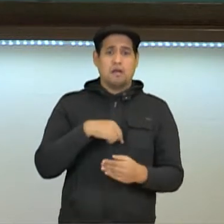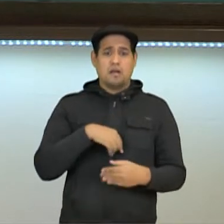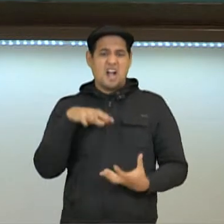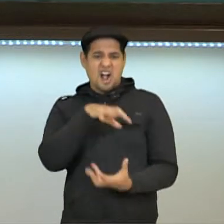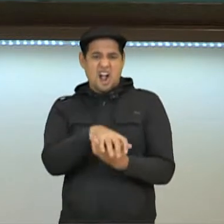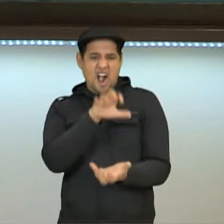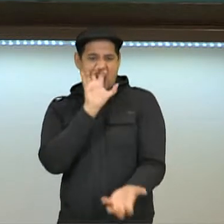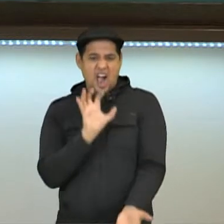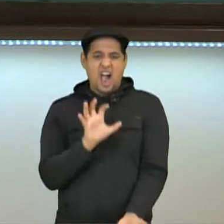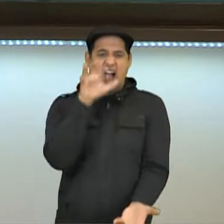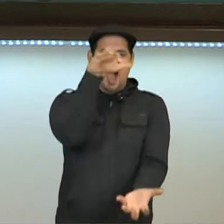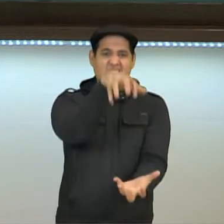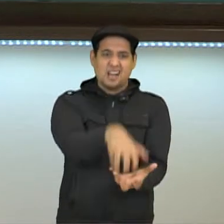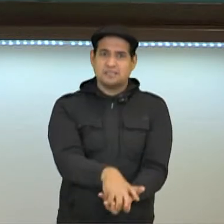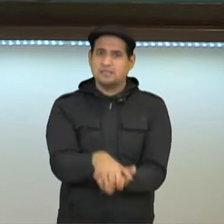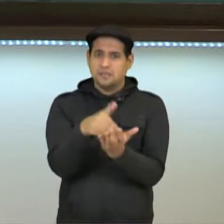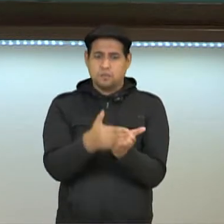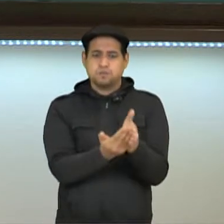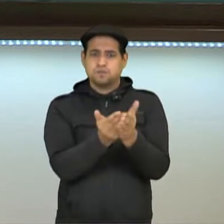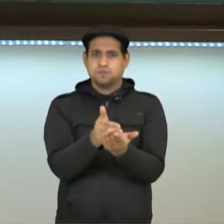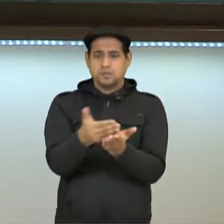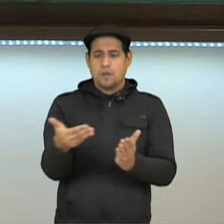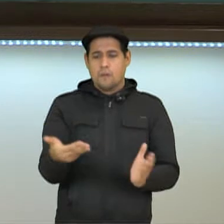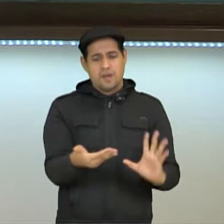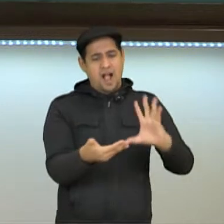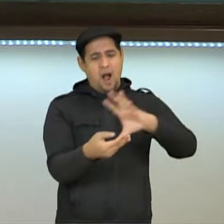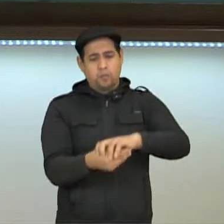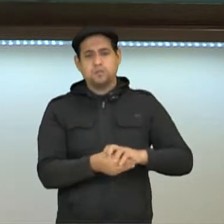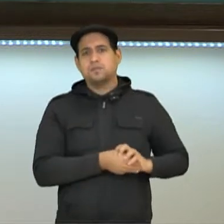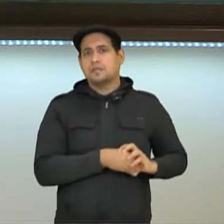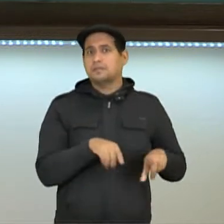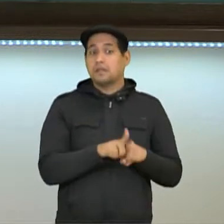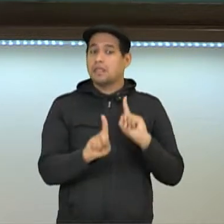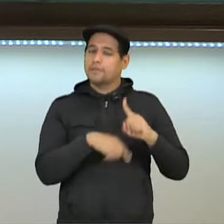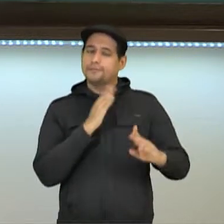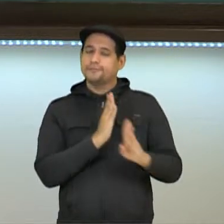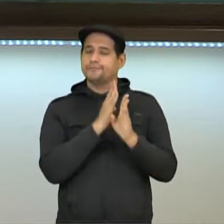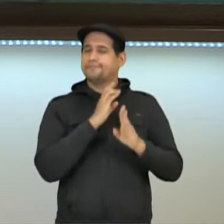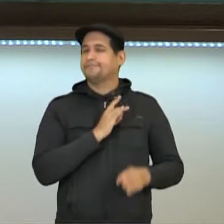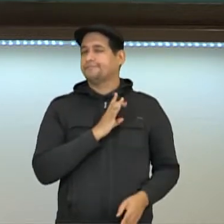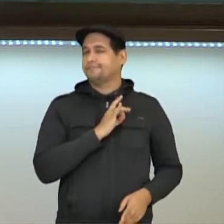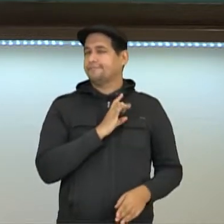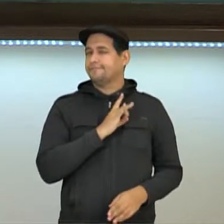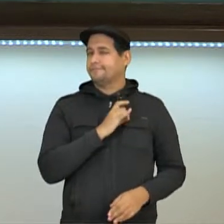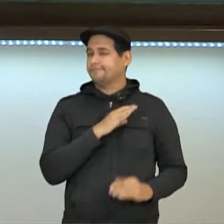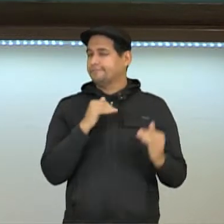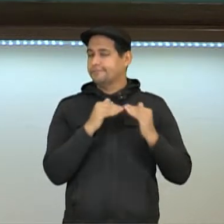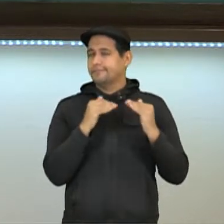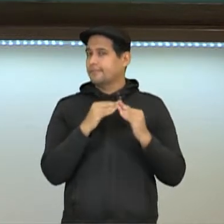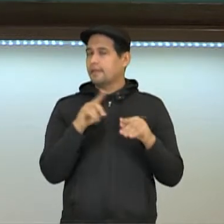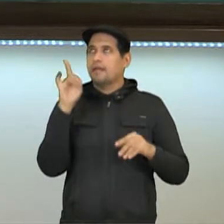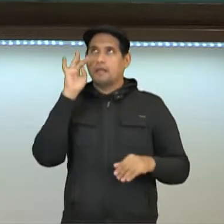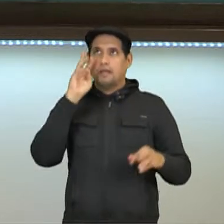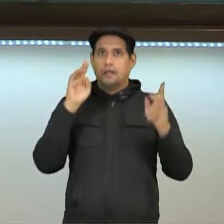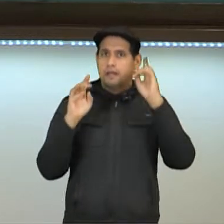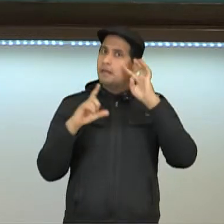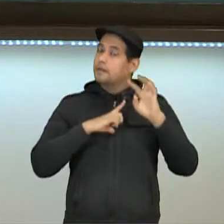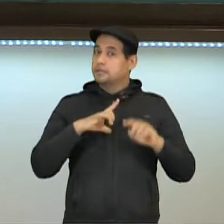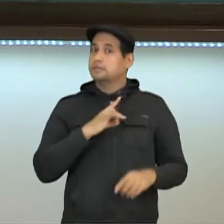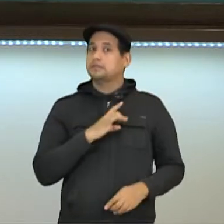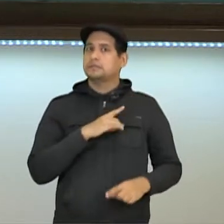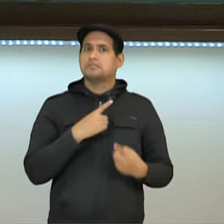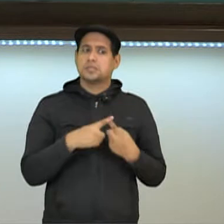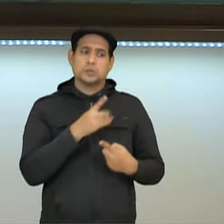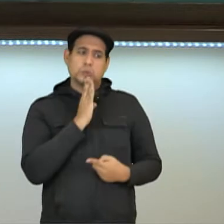pudessem engolir as embarcações. E para eles, depois descobriu-se que eram medos infundados e imaginários, mas eles tinham esse receio, pois